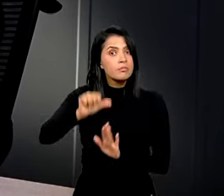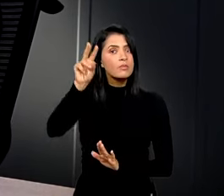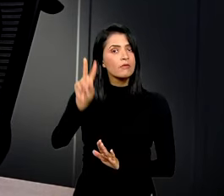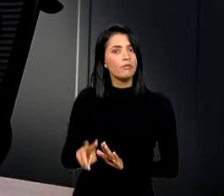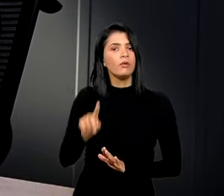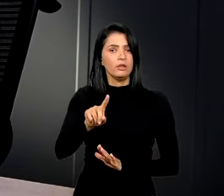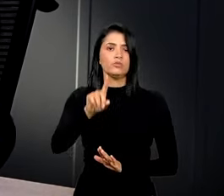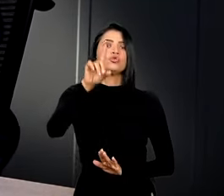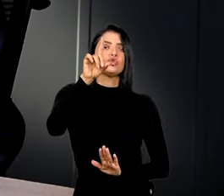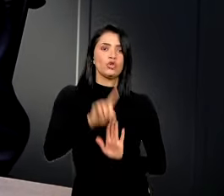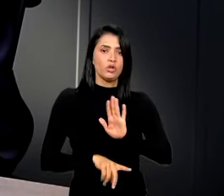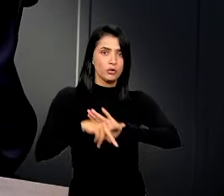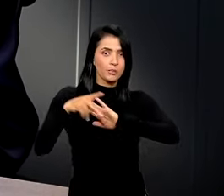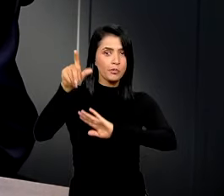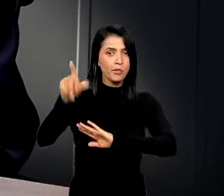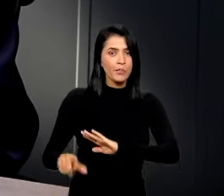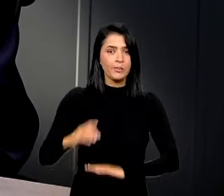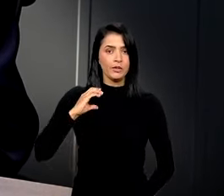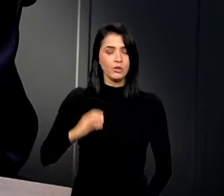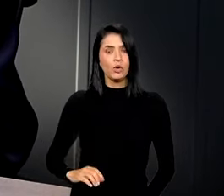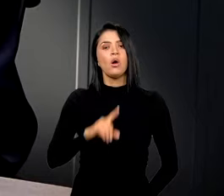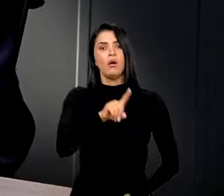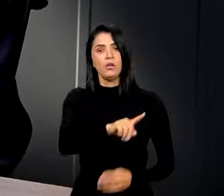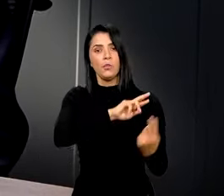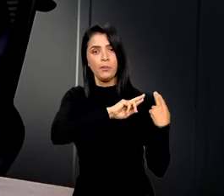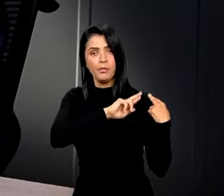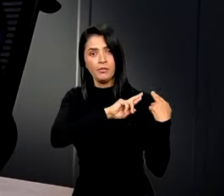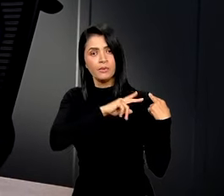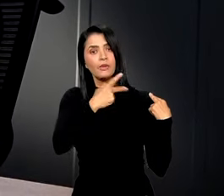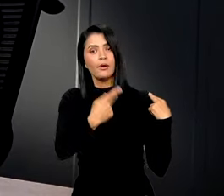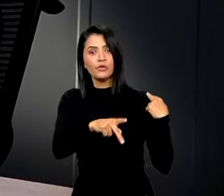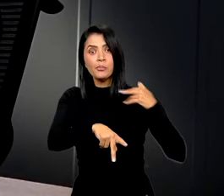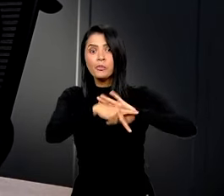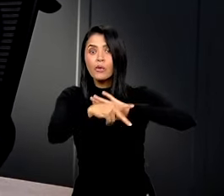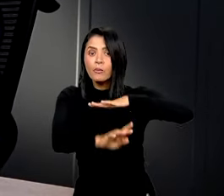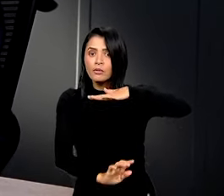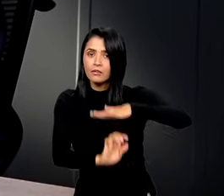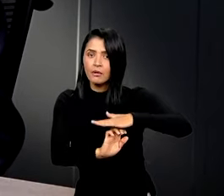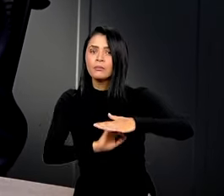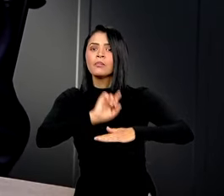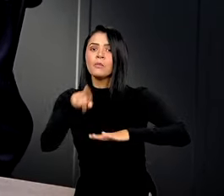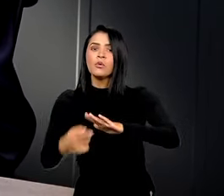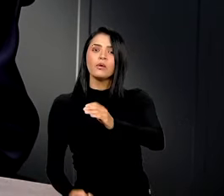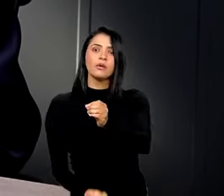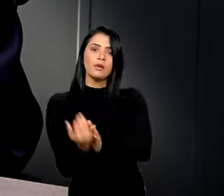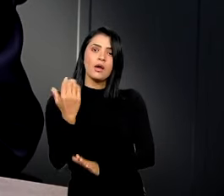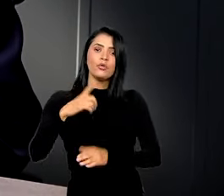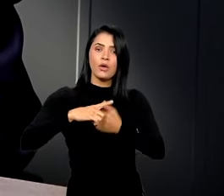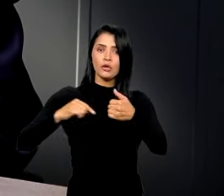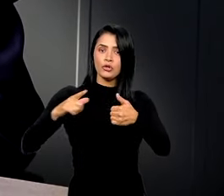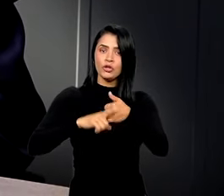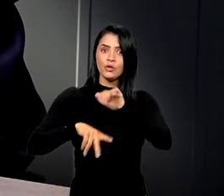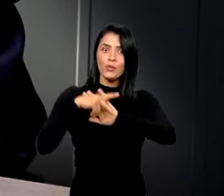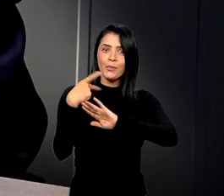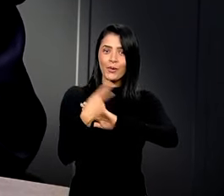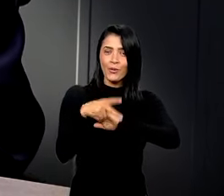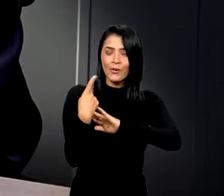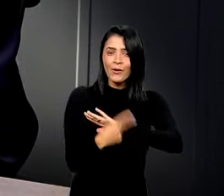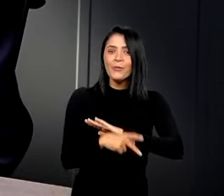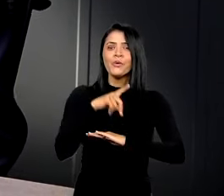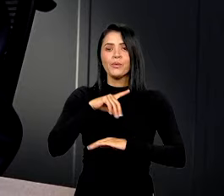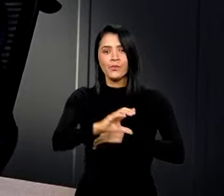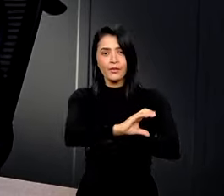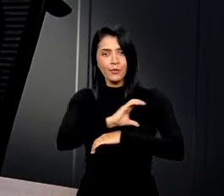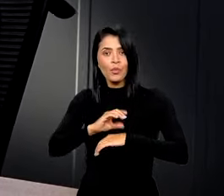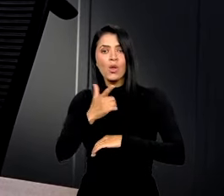cidadão e dever do Estado. Depois foi regulamentado esse artigo da Constituição através da Lei Orgânica da